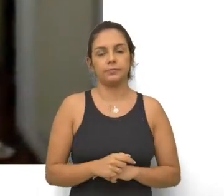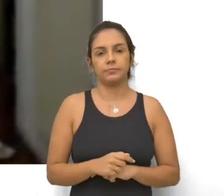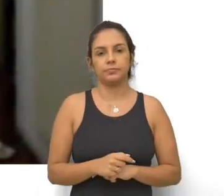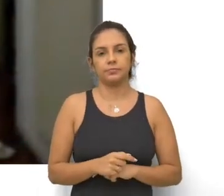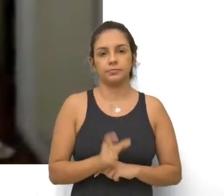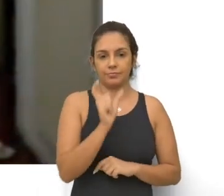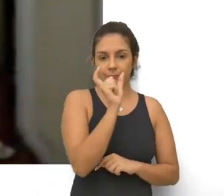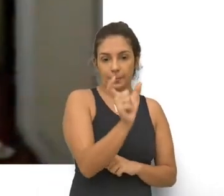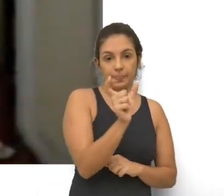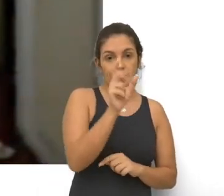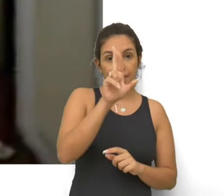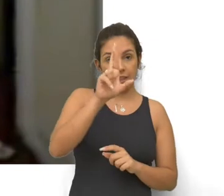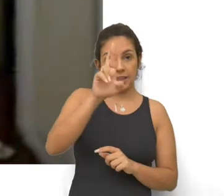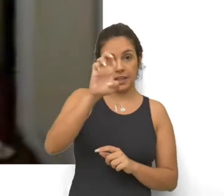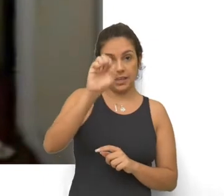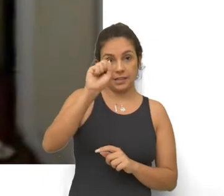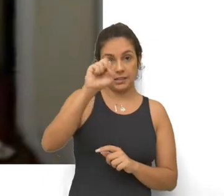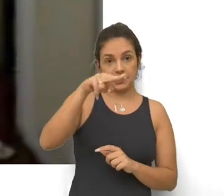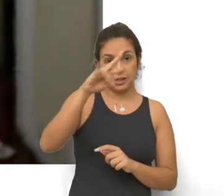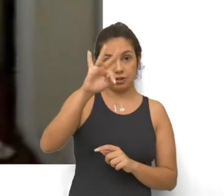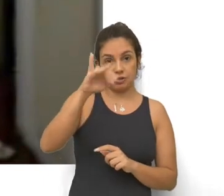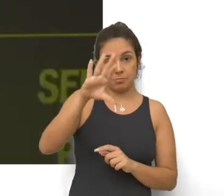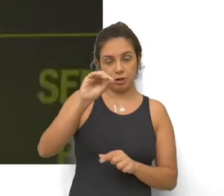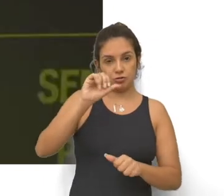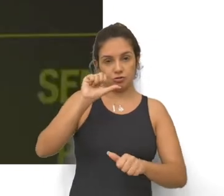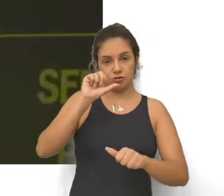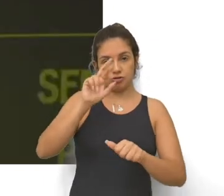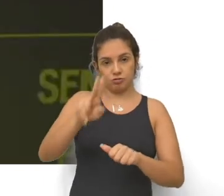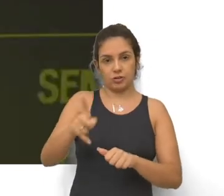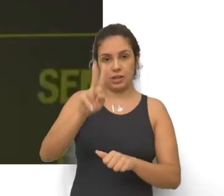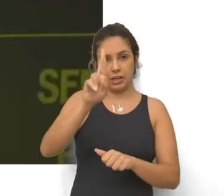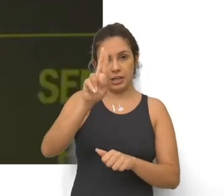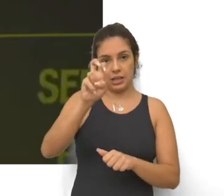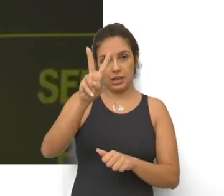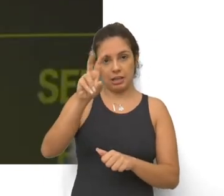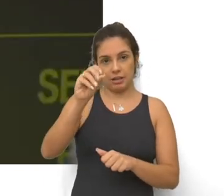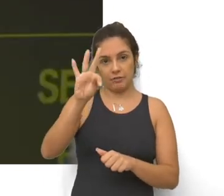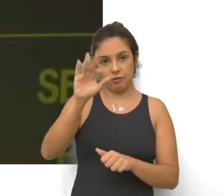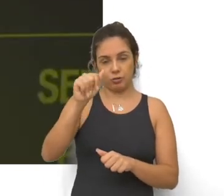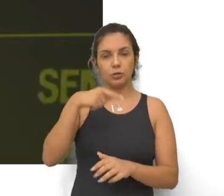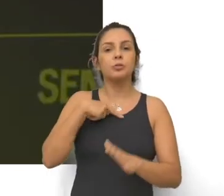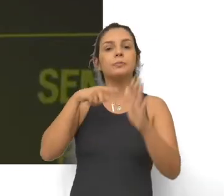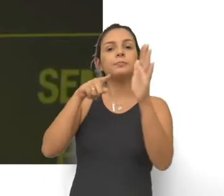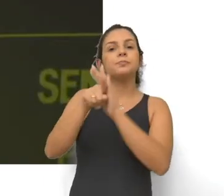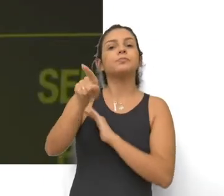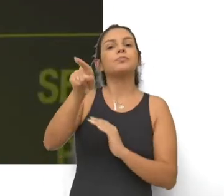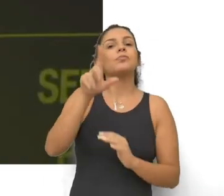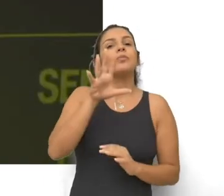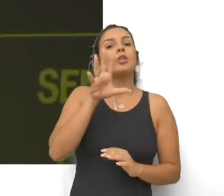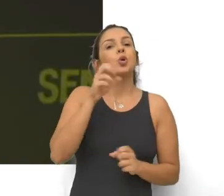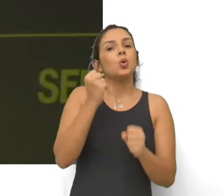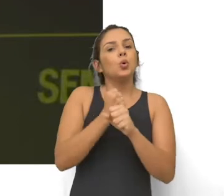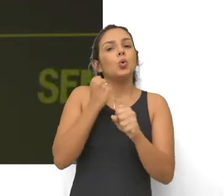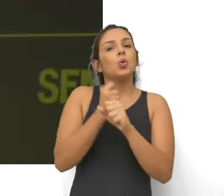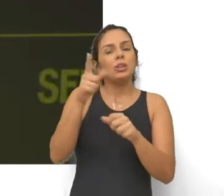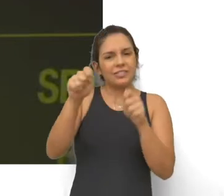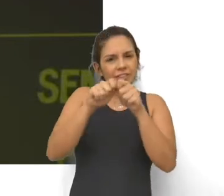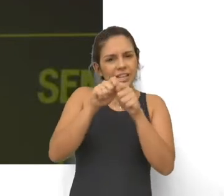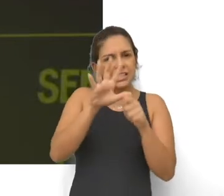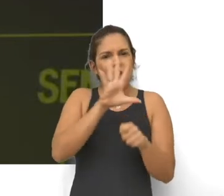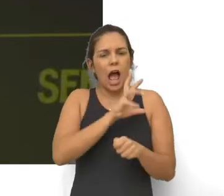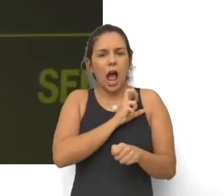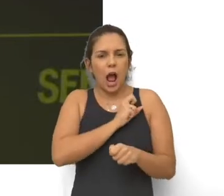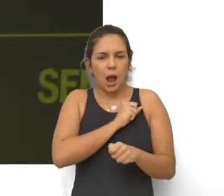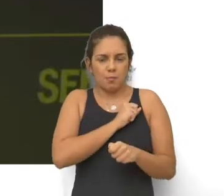da revolta. Revolta é outra coisa. E na construção do romance literário, você destacou